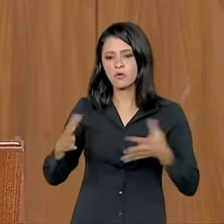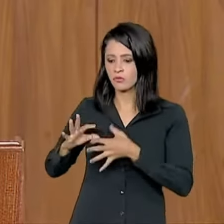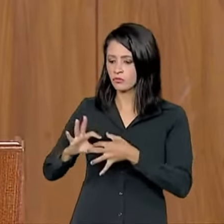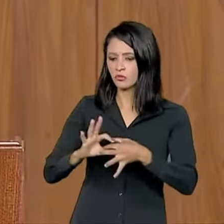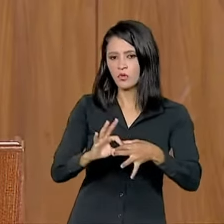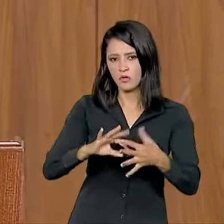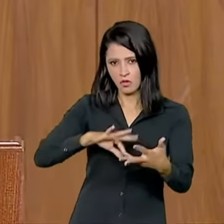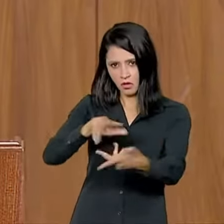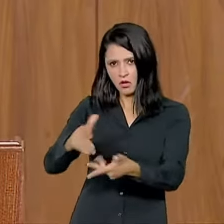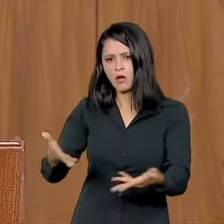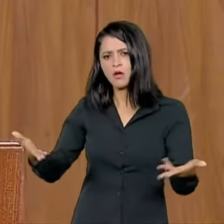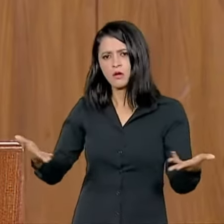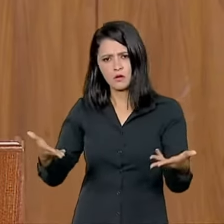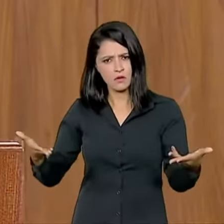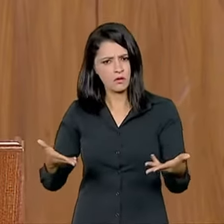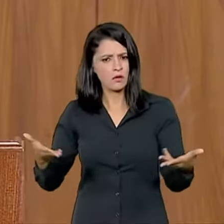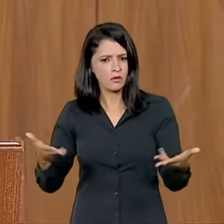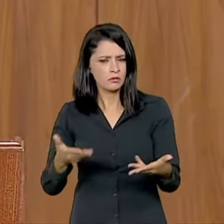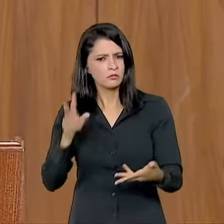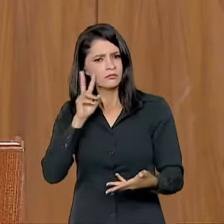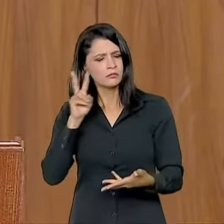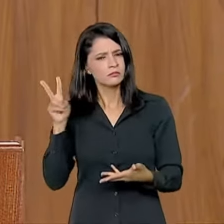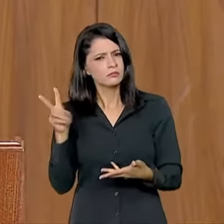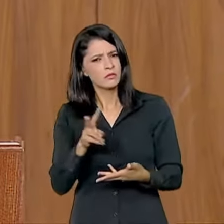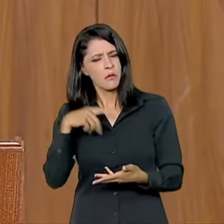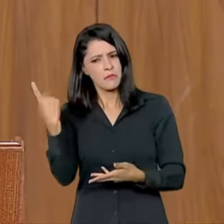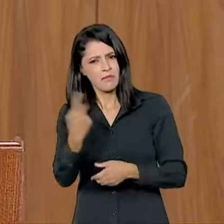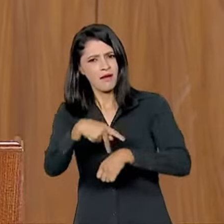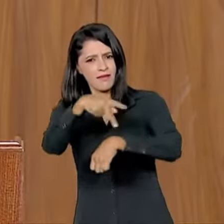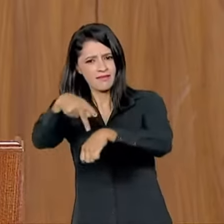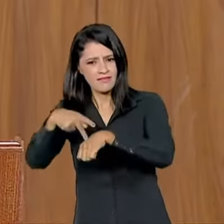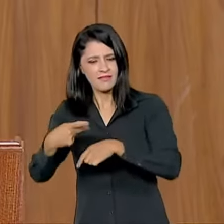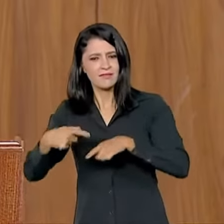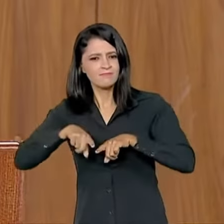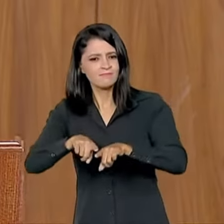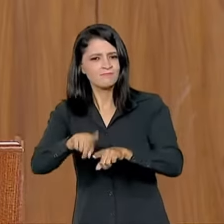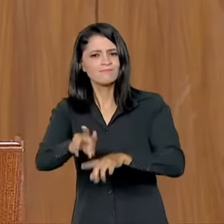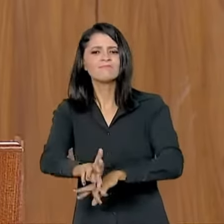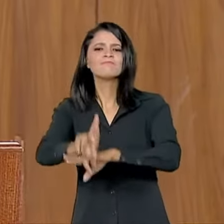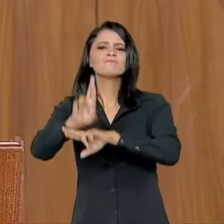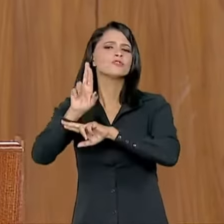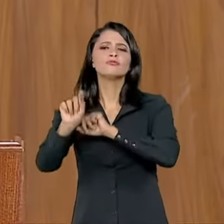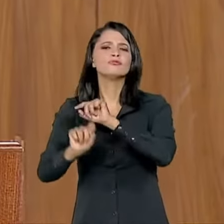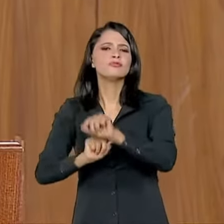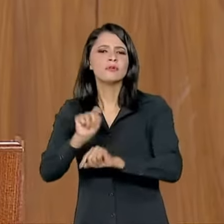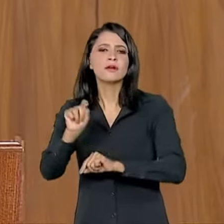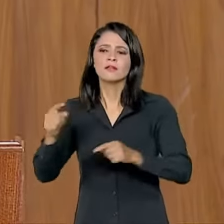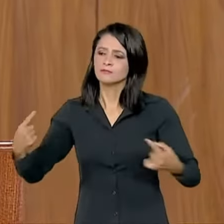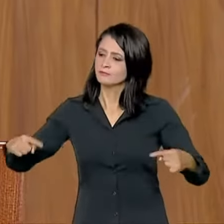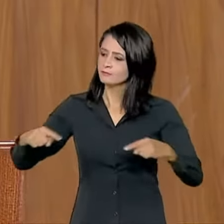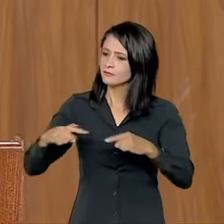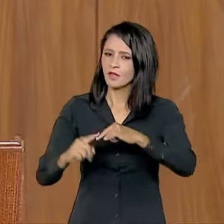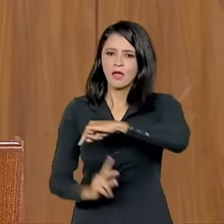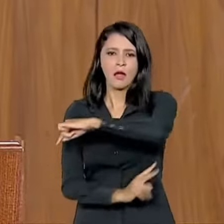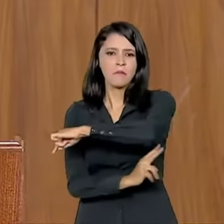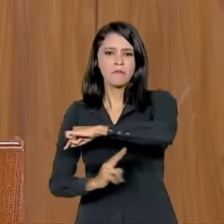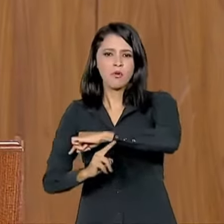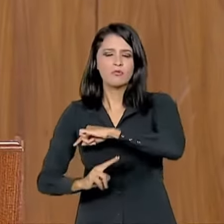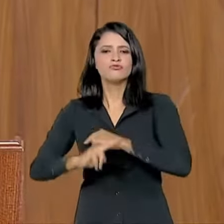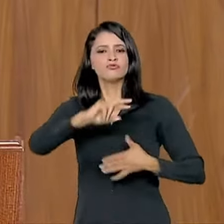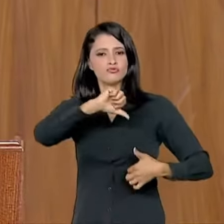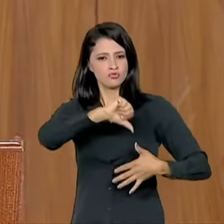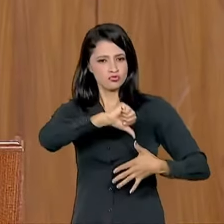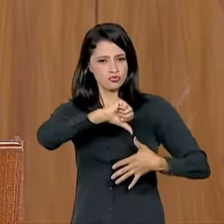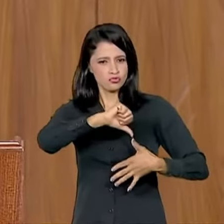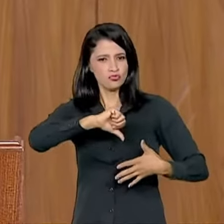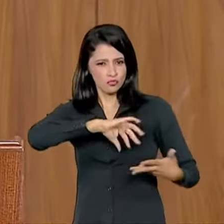cenário internacional, o diálogo entre nossos países representa uma ponte entre o Sul global e o mundo